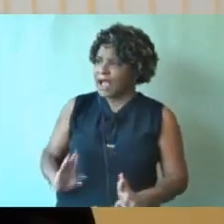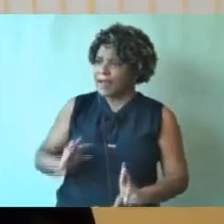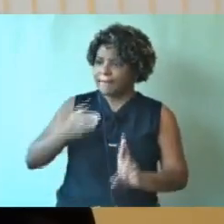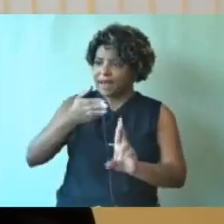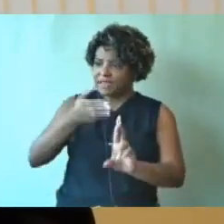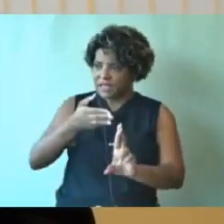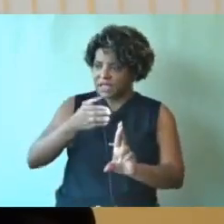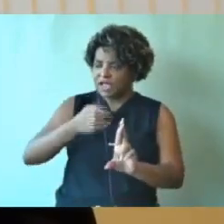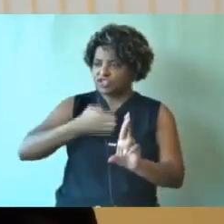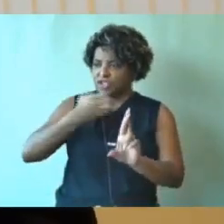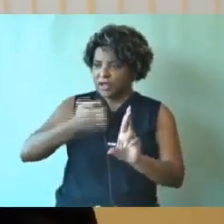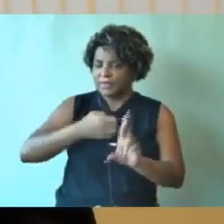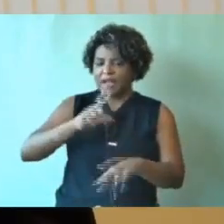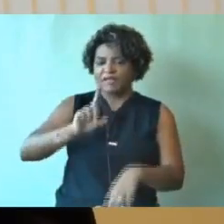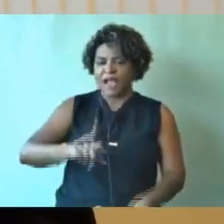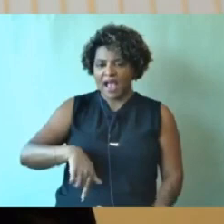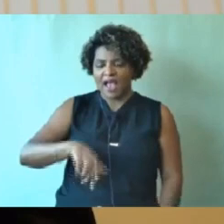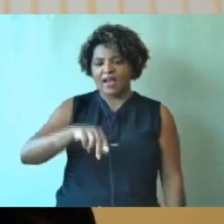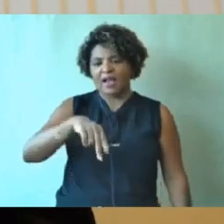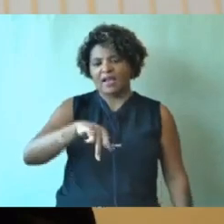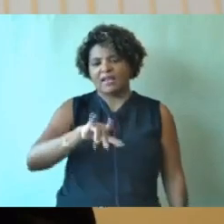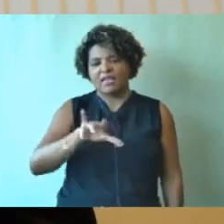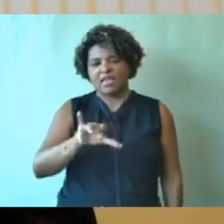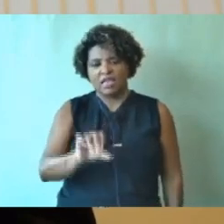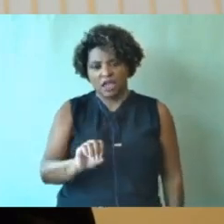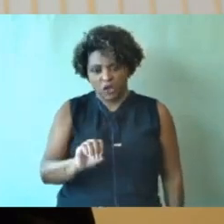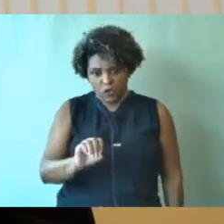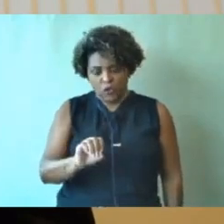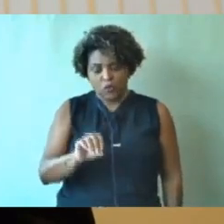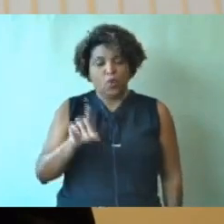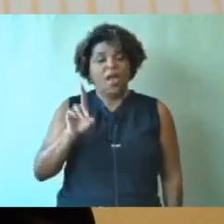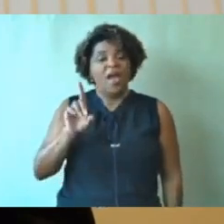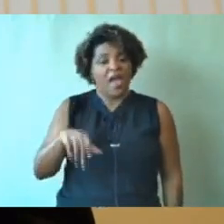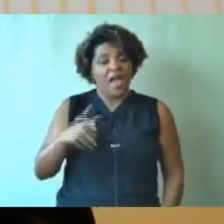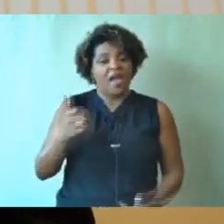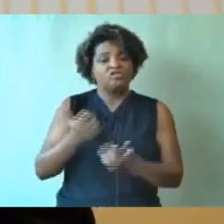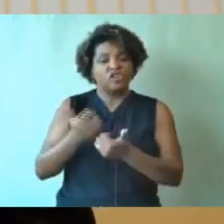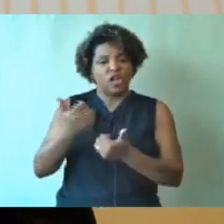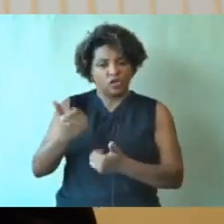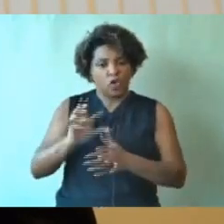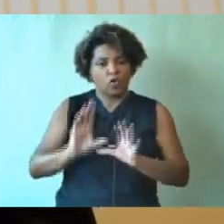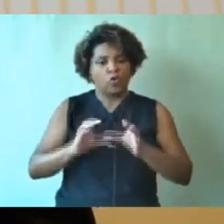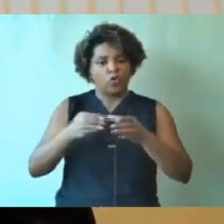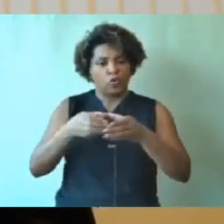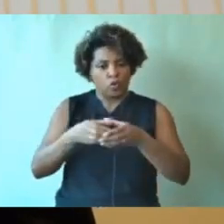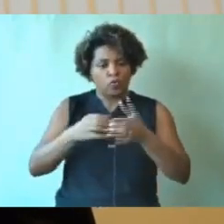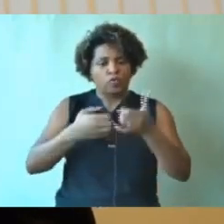Gonçalves Simão Júnior. Ele era diretor de um grupo de empresas,